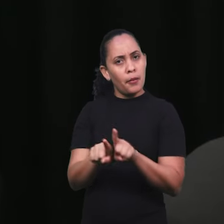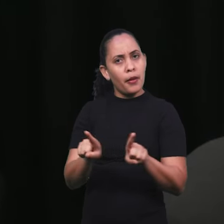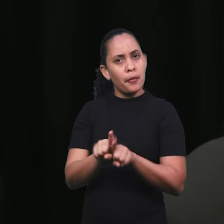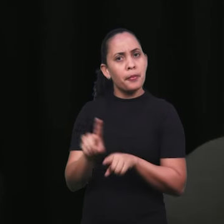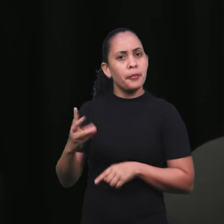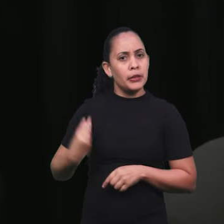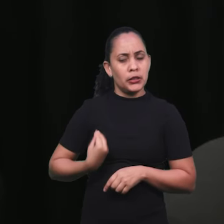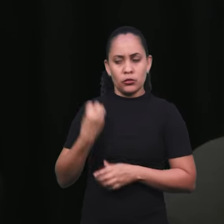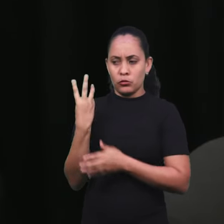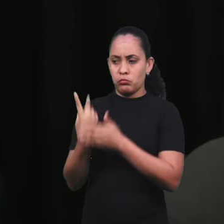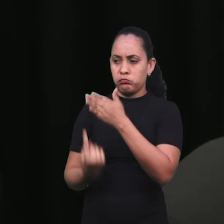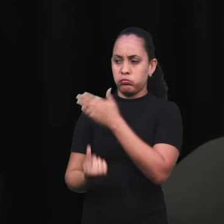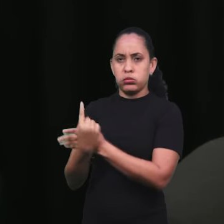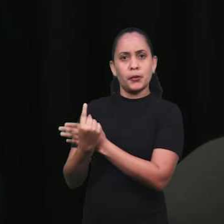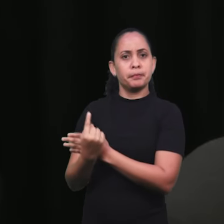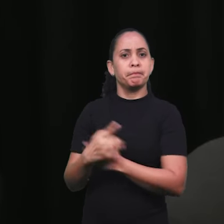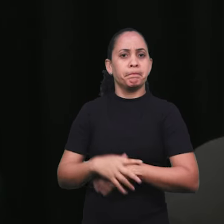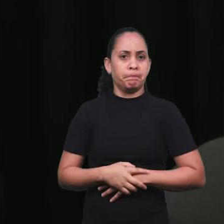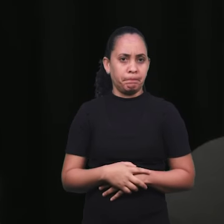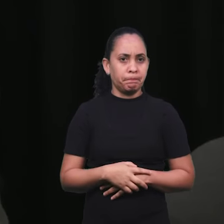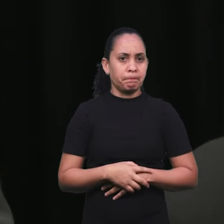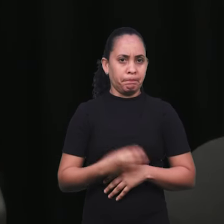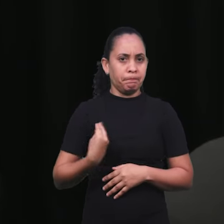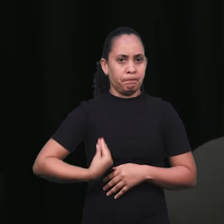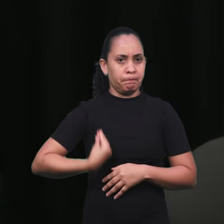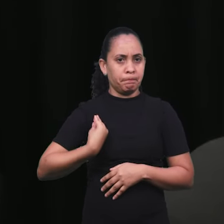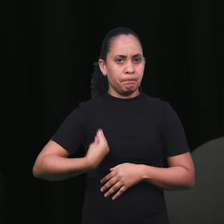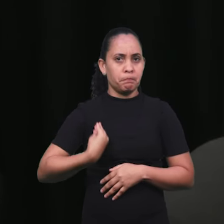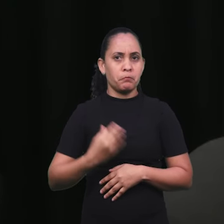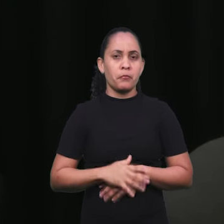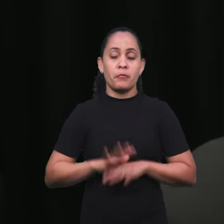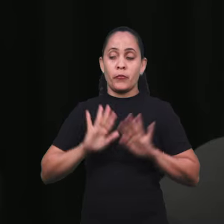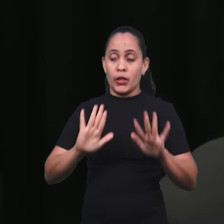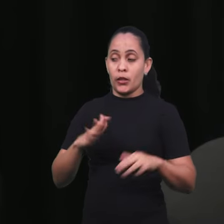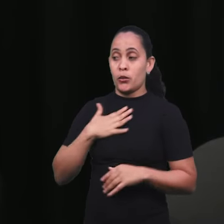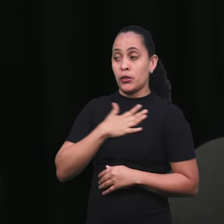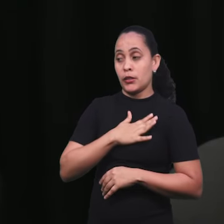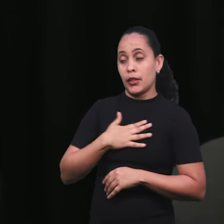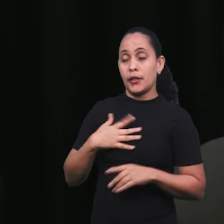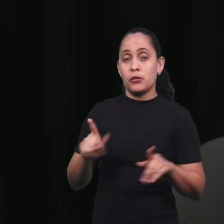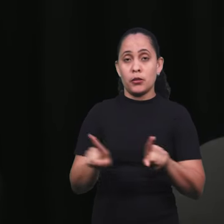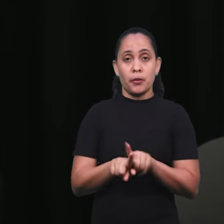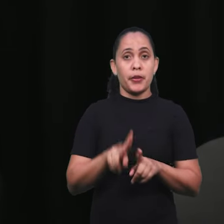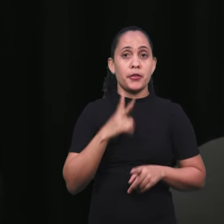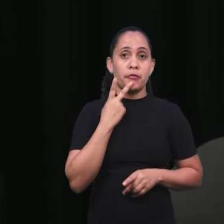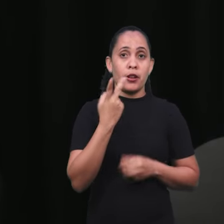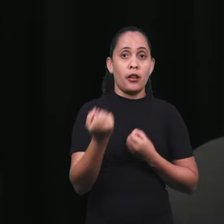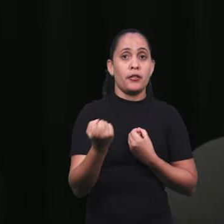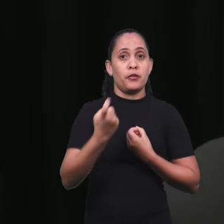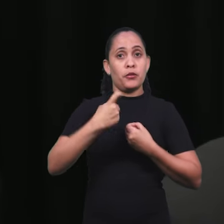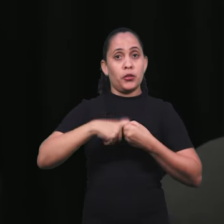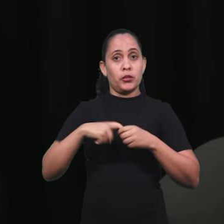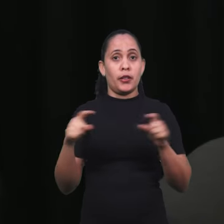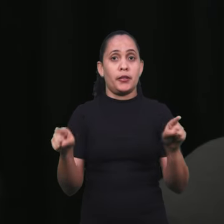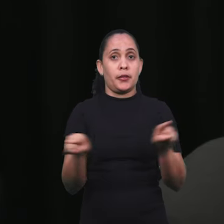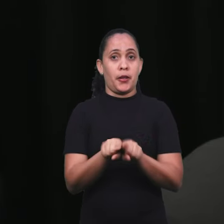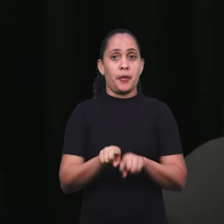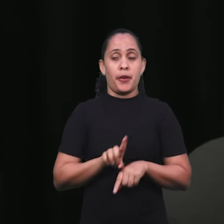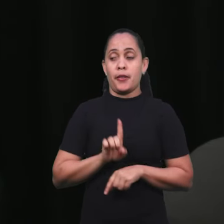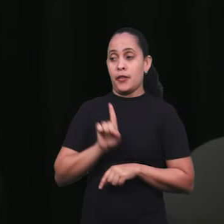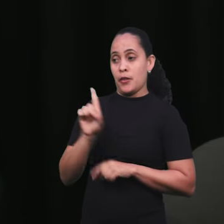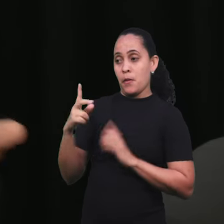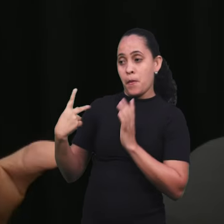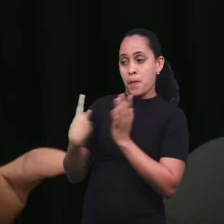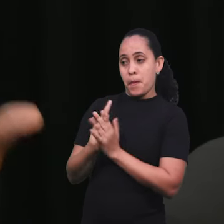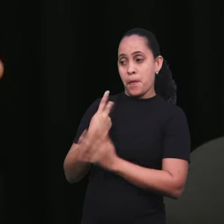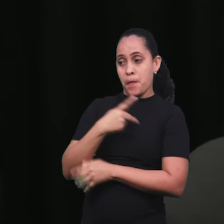dispensação, a Trindade está presente aqui, o Pai e o Filho. Mas eu gostaria de falar também, de voltar,